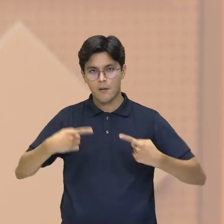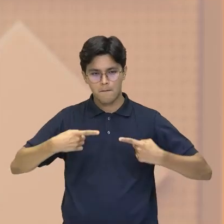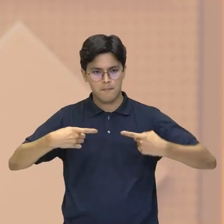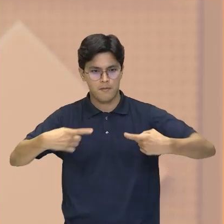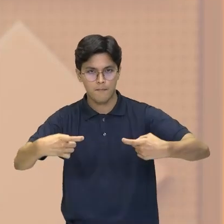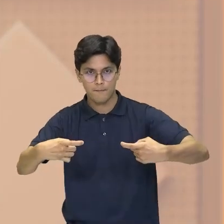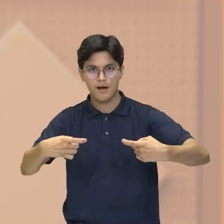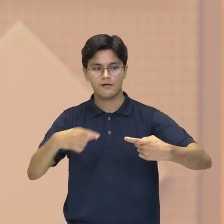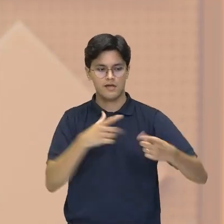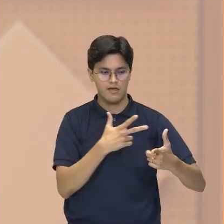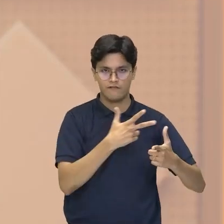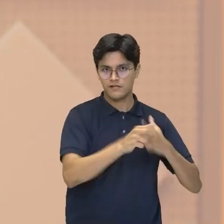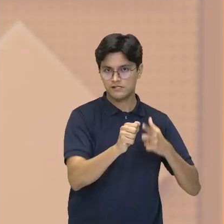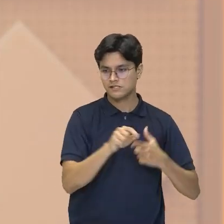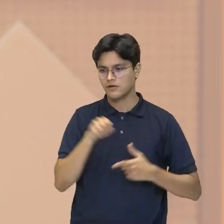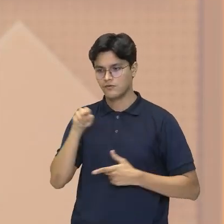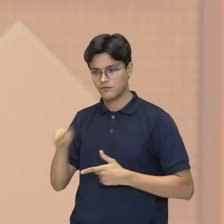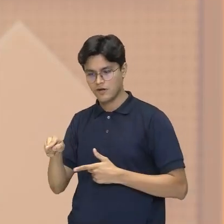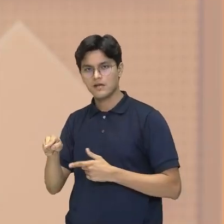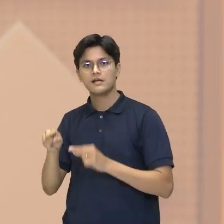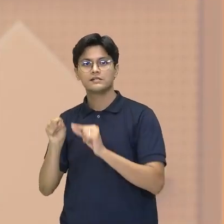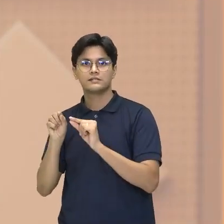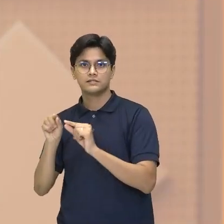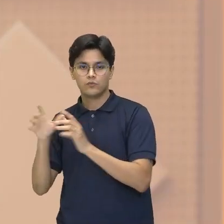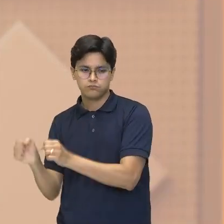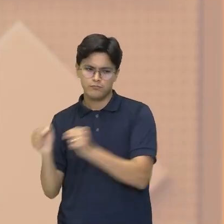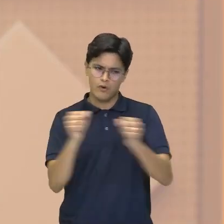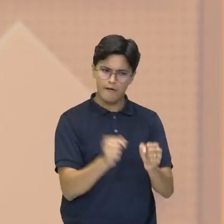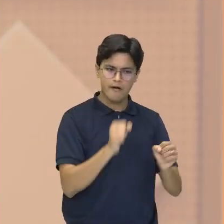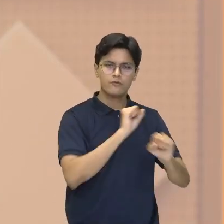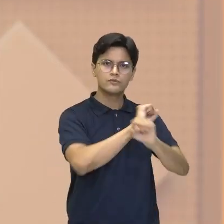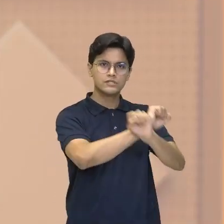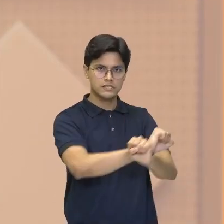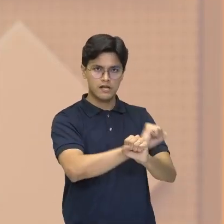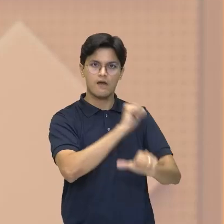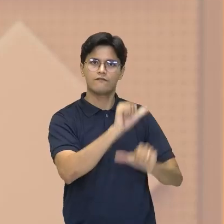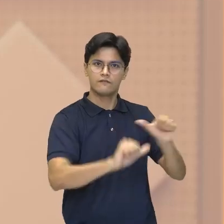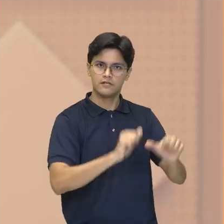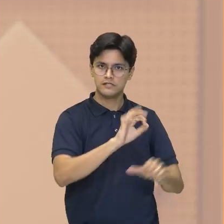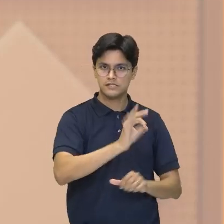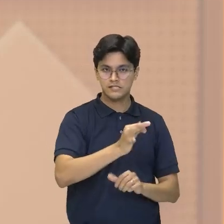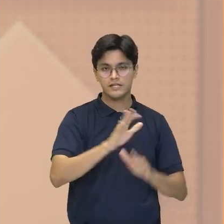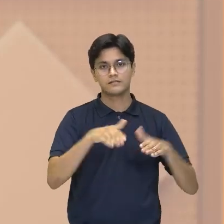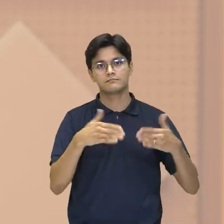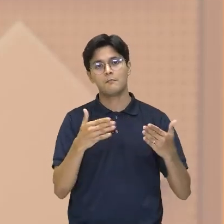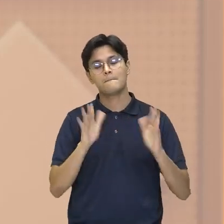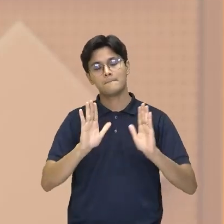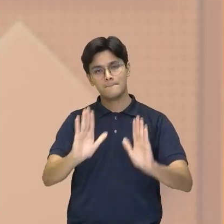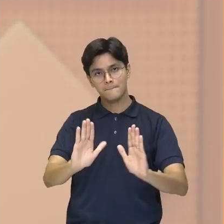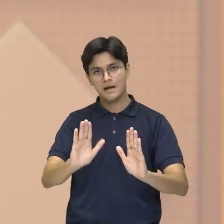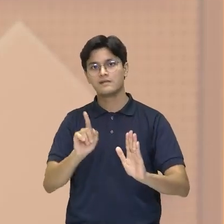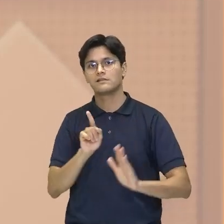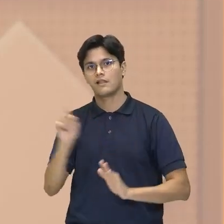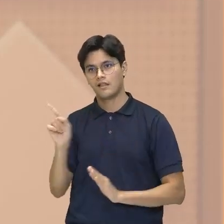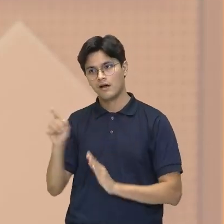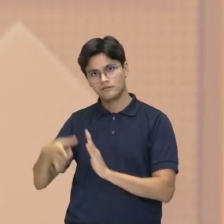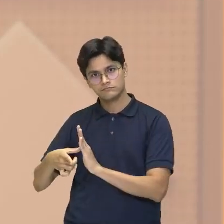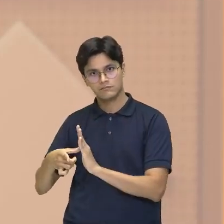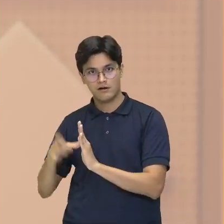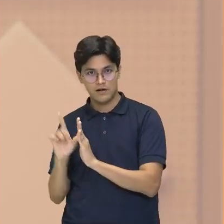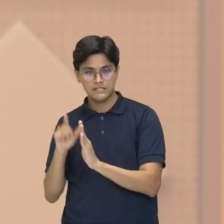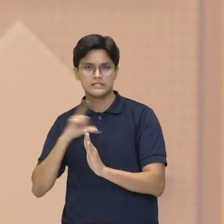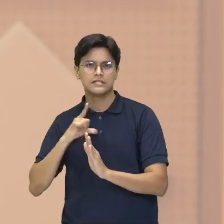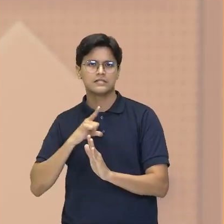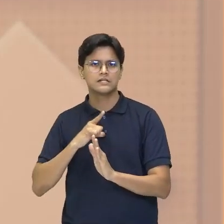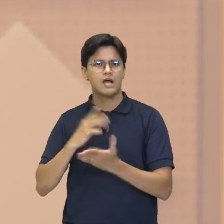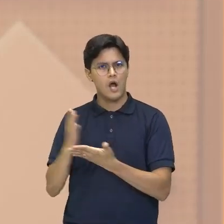vamos observar que o escravizado, ele possuía certos direitos, como, por exemplo,